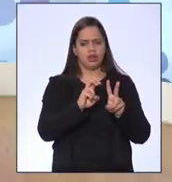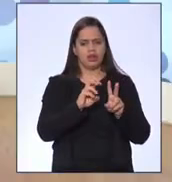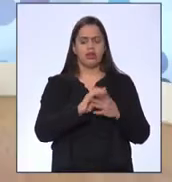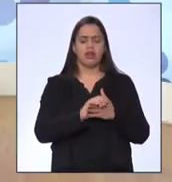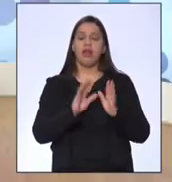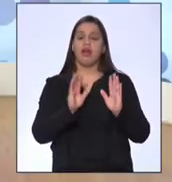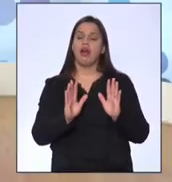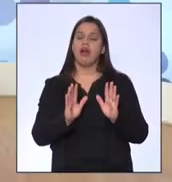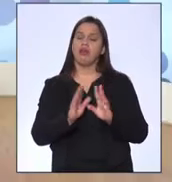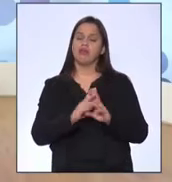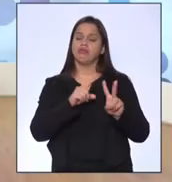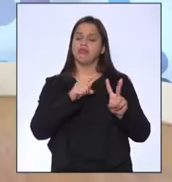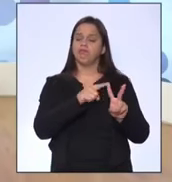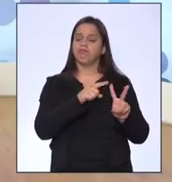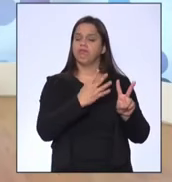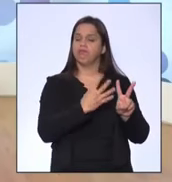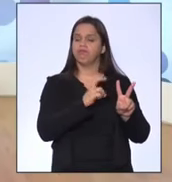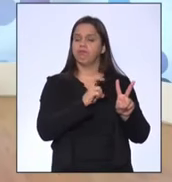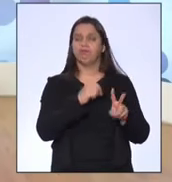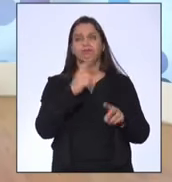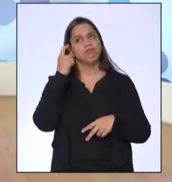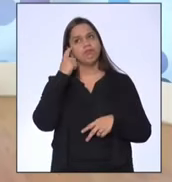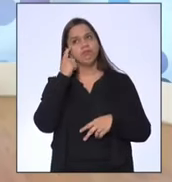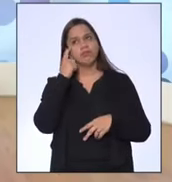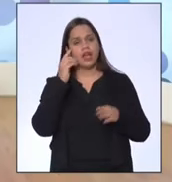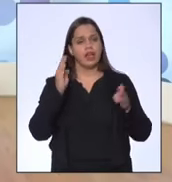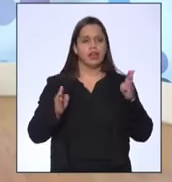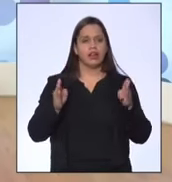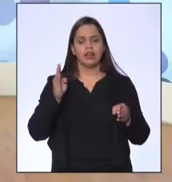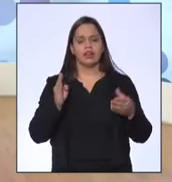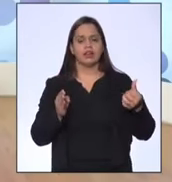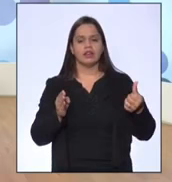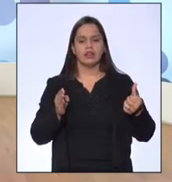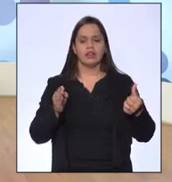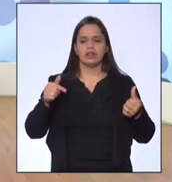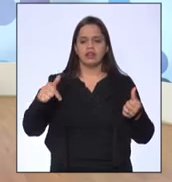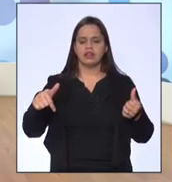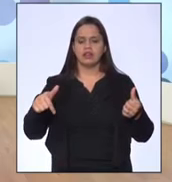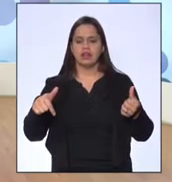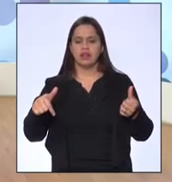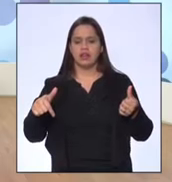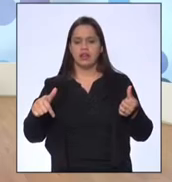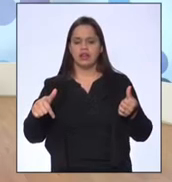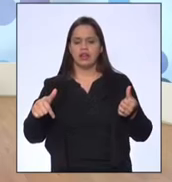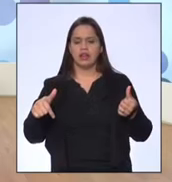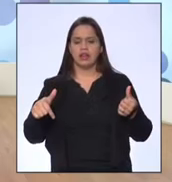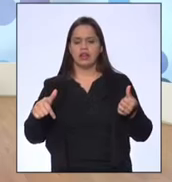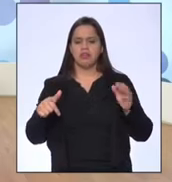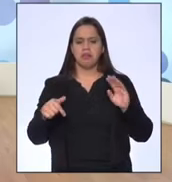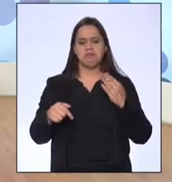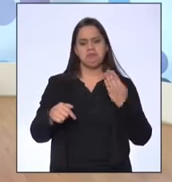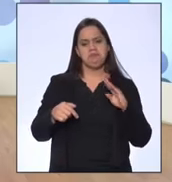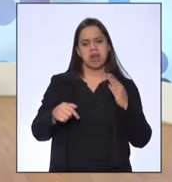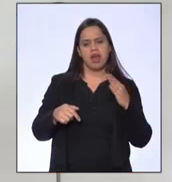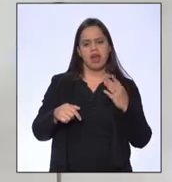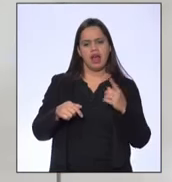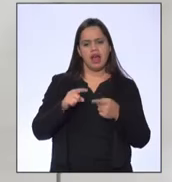raiz quadrada de 45. Como ele está entre os 6 e os 7, ele vai dar um pouco mais